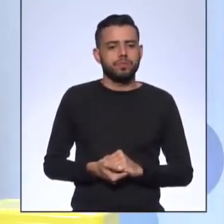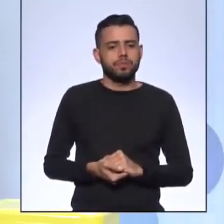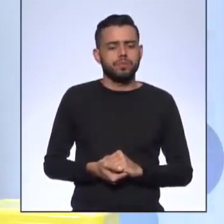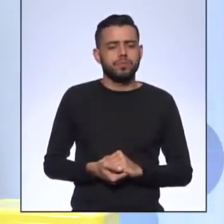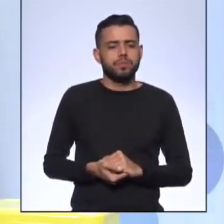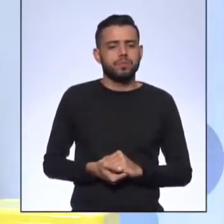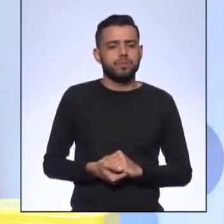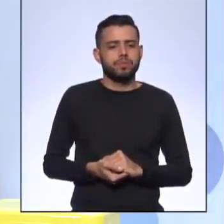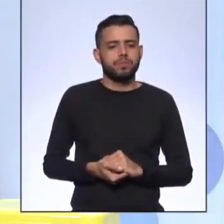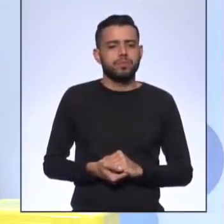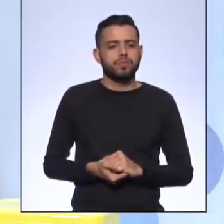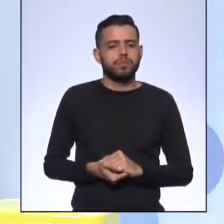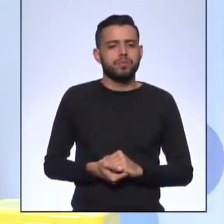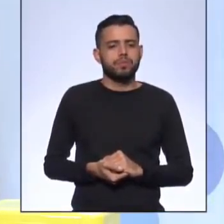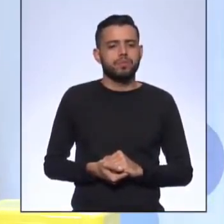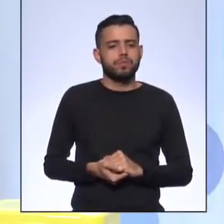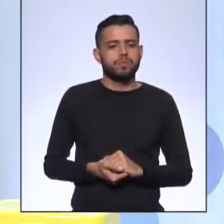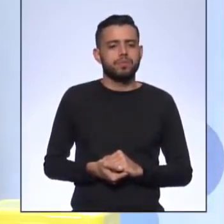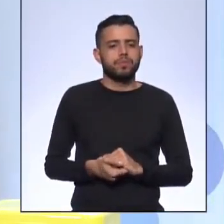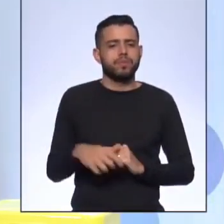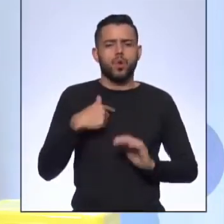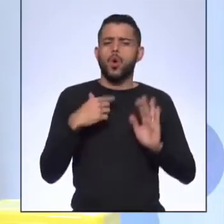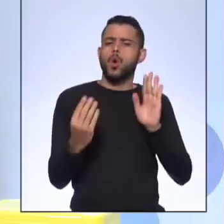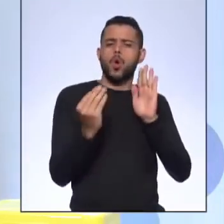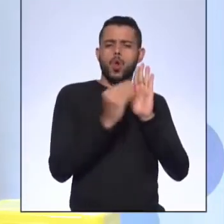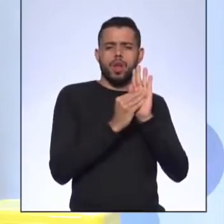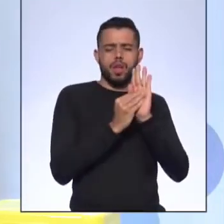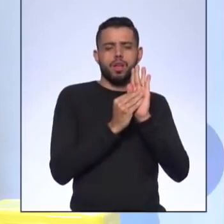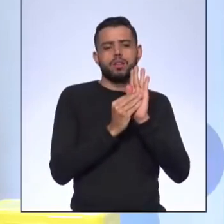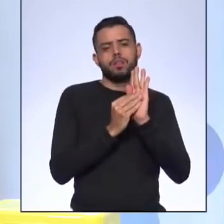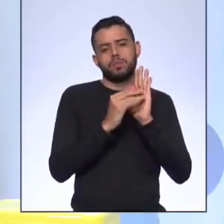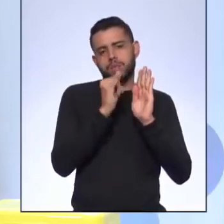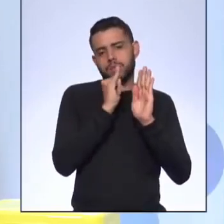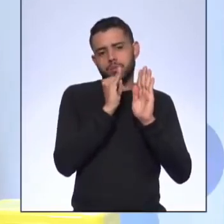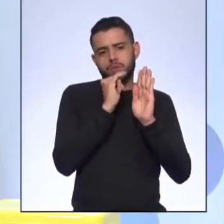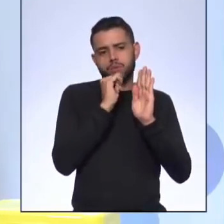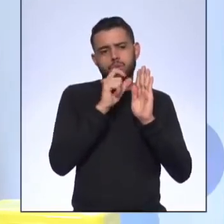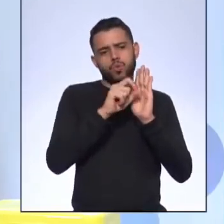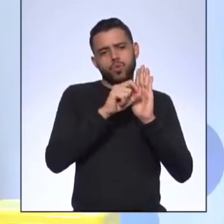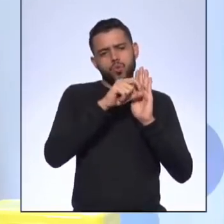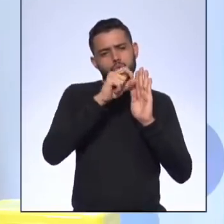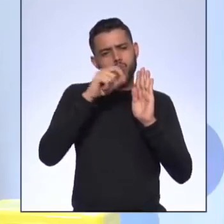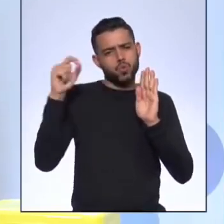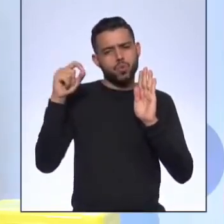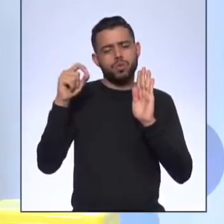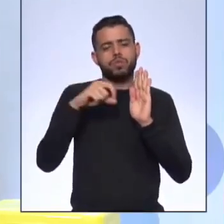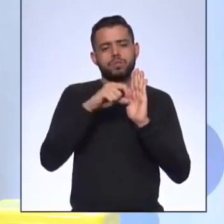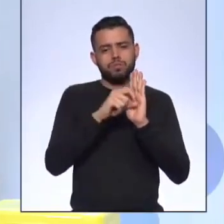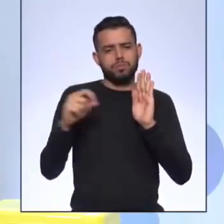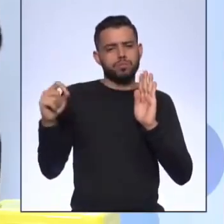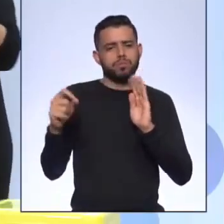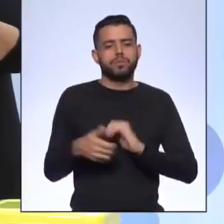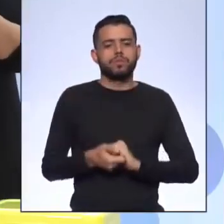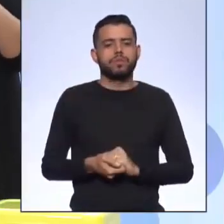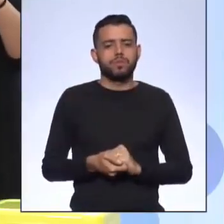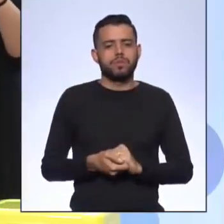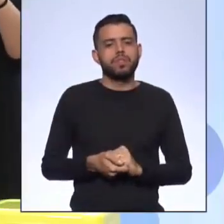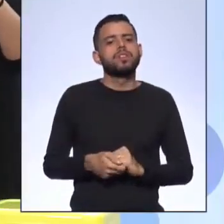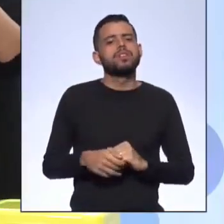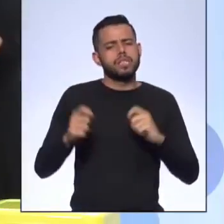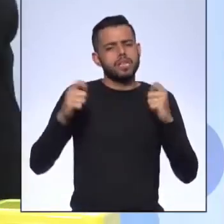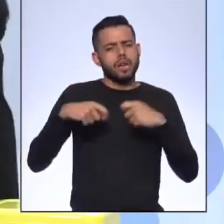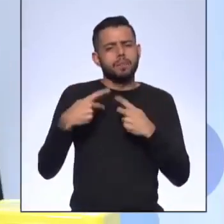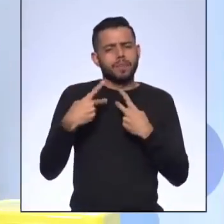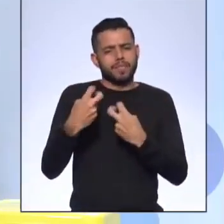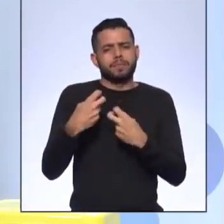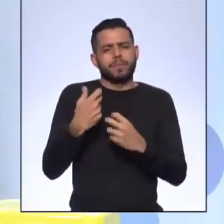Então, eu peguei... Aí, aqui, eu coloquei aqui como se fossem os óvulos e aqui os espermatozoides. Dá para perceber que eu desenho super